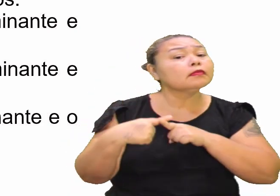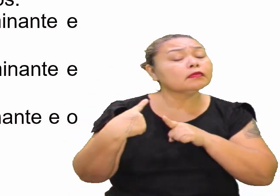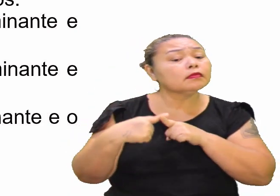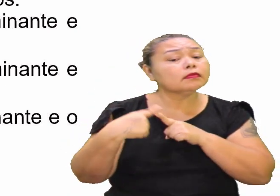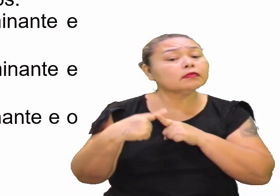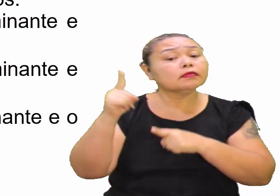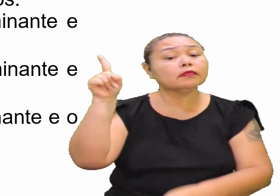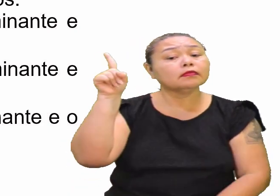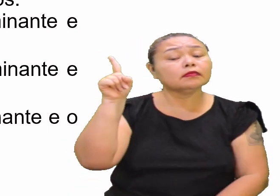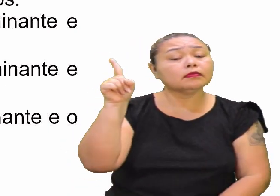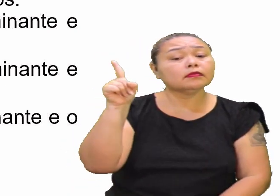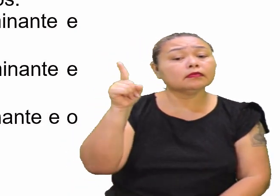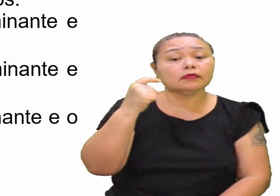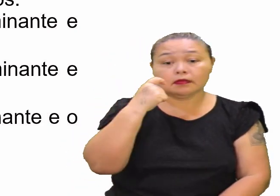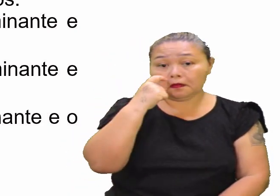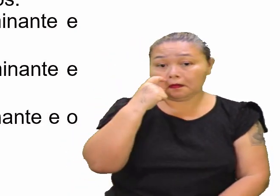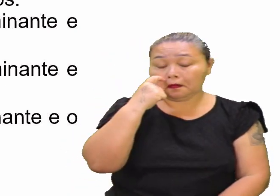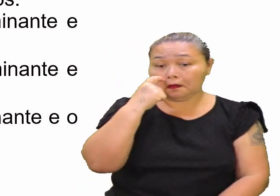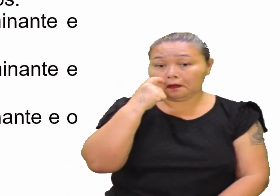é sexual.